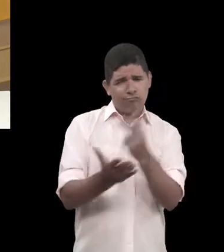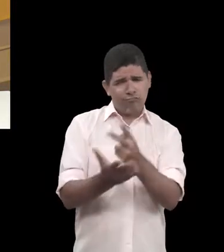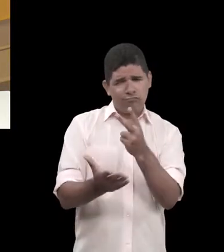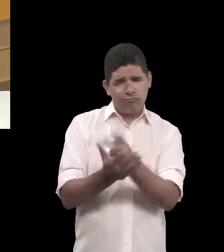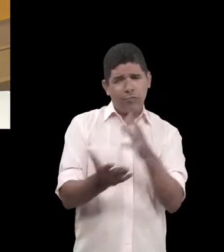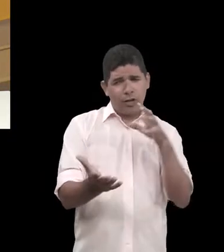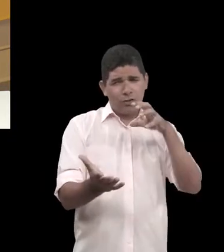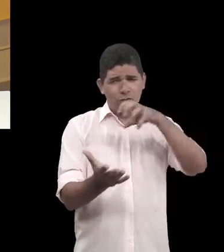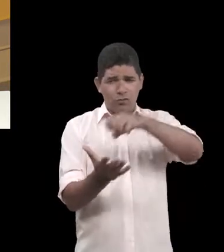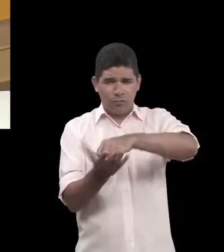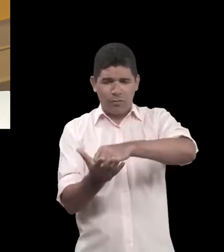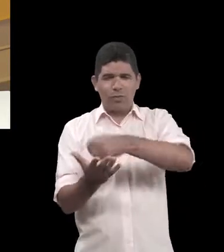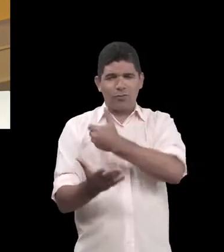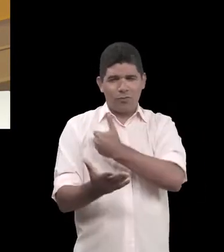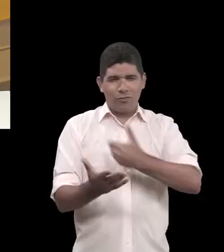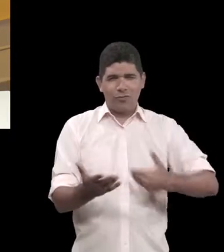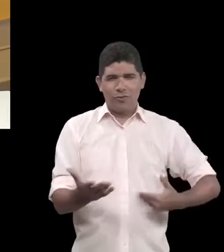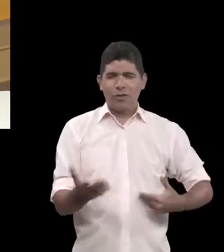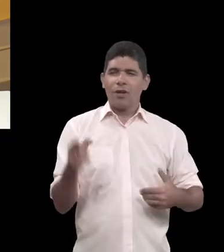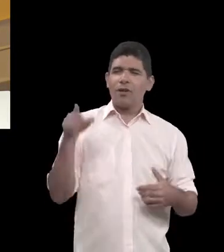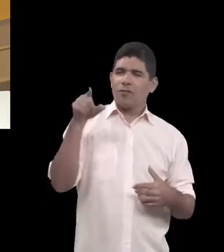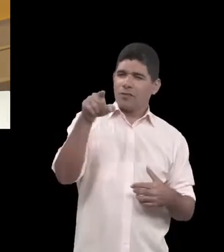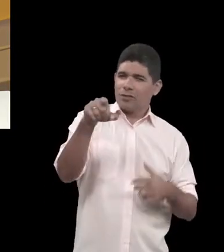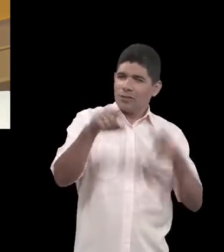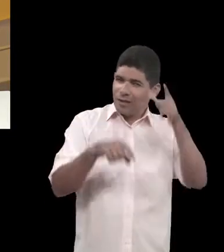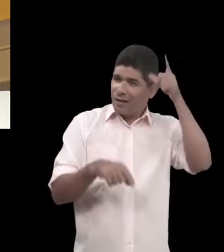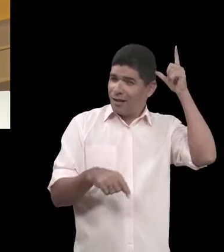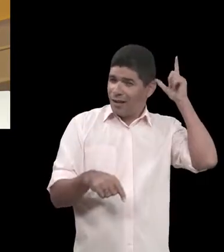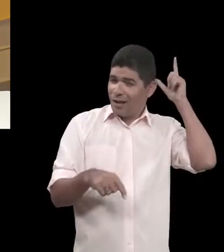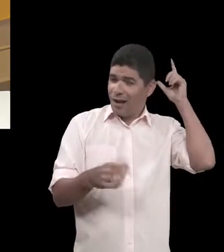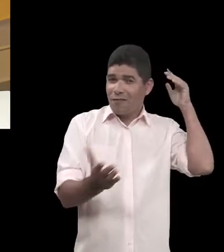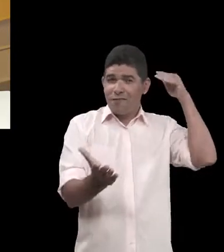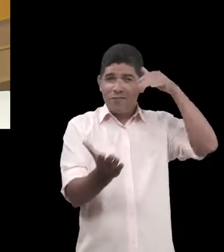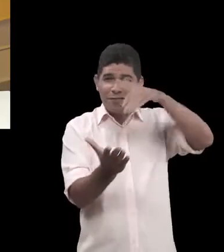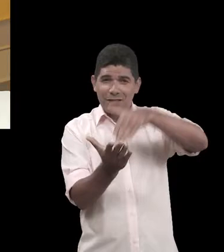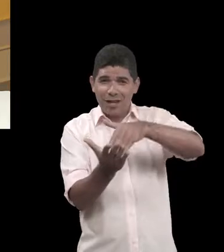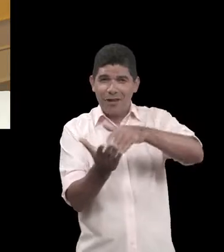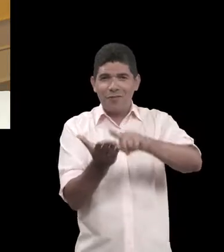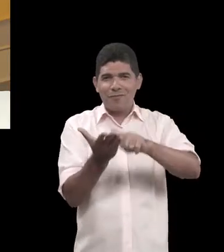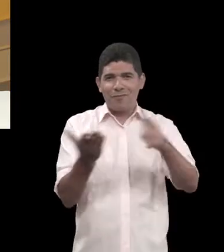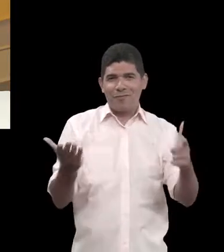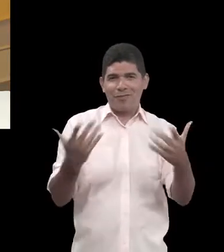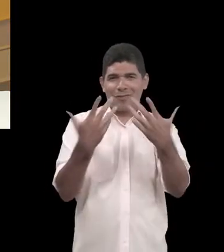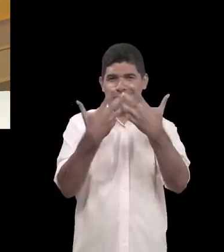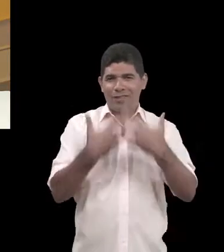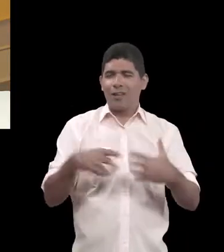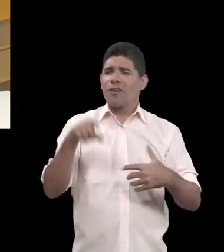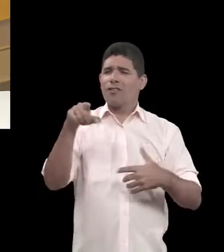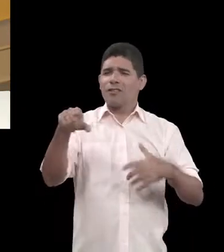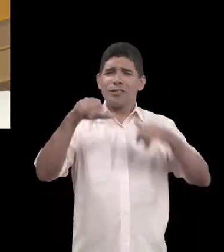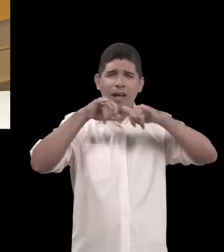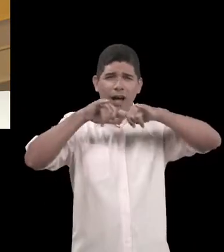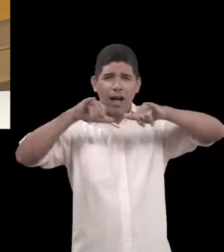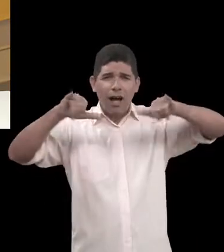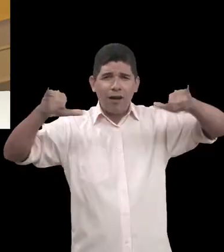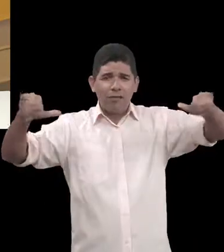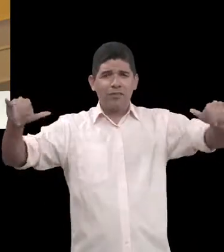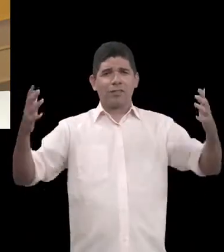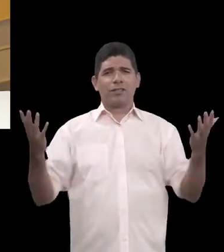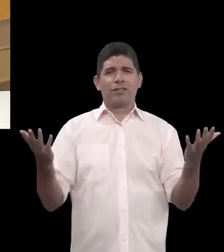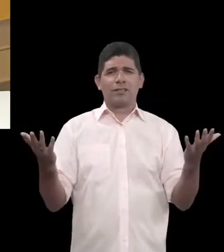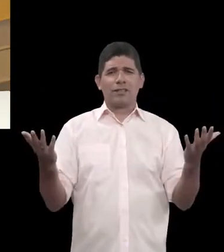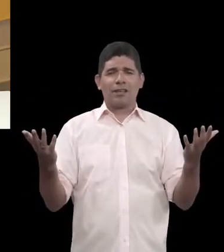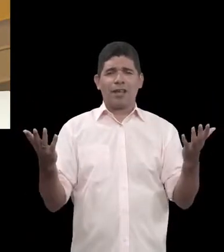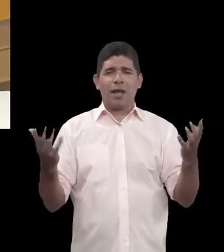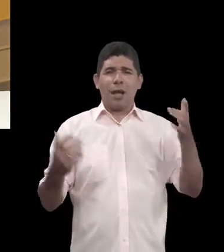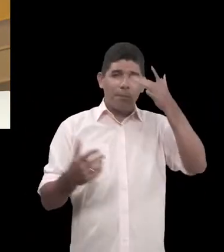cargo também. Lara, a gente está terminando o programa, mas eu queria que você pudesse deixar aí para os nossos telespectadores, quem